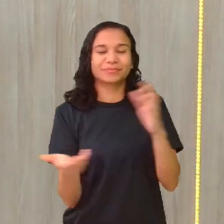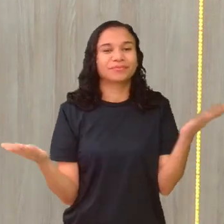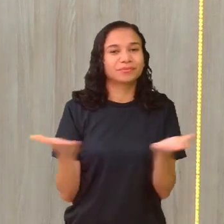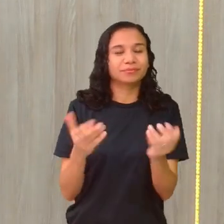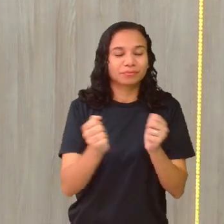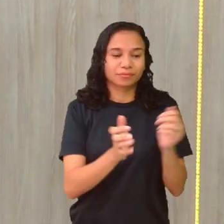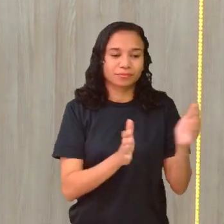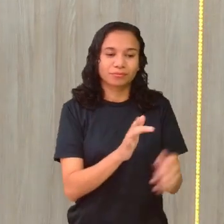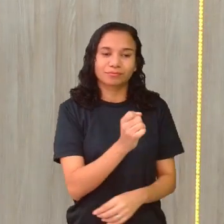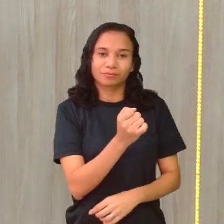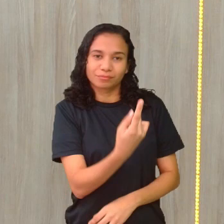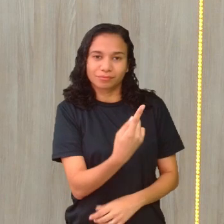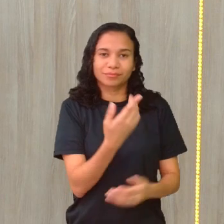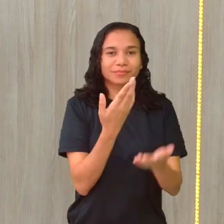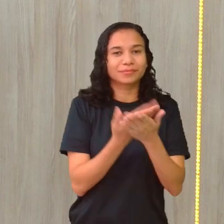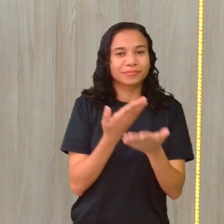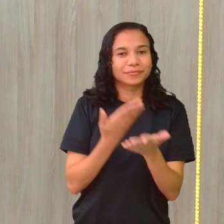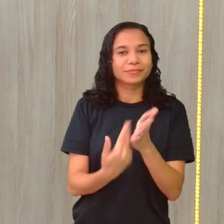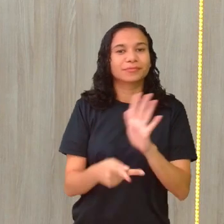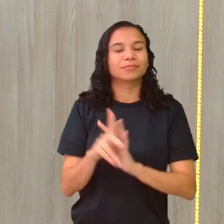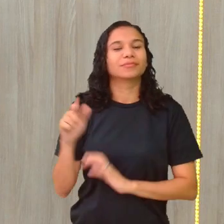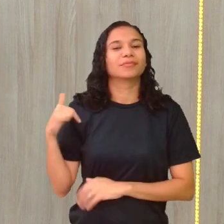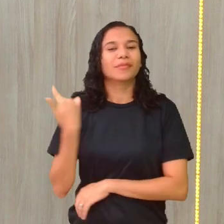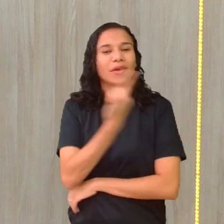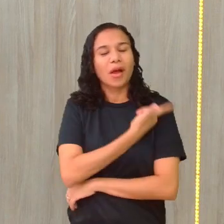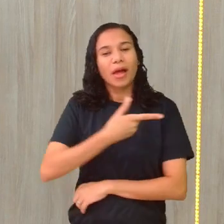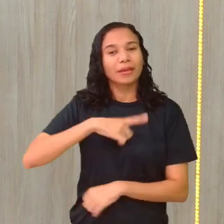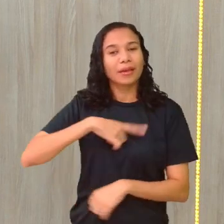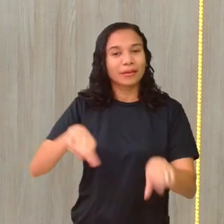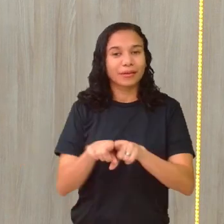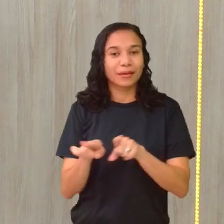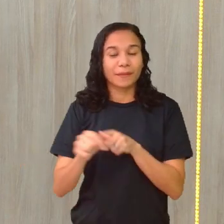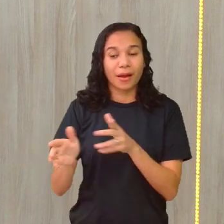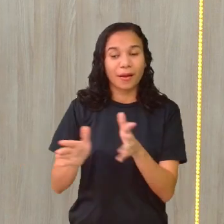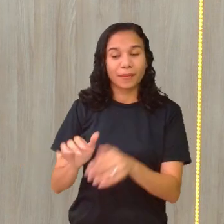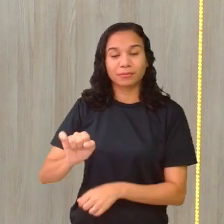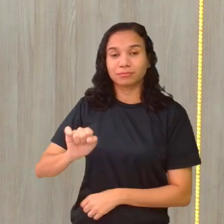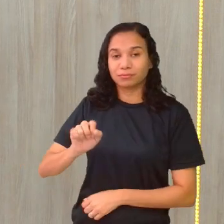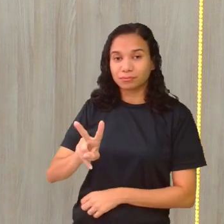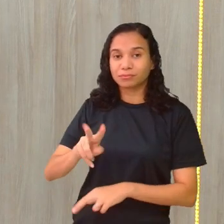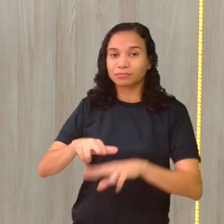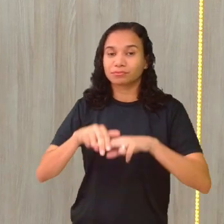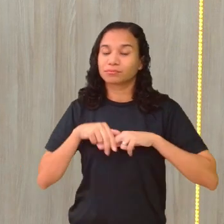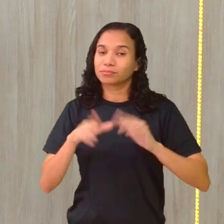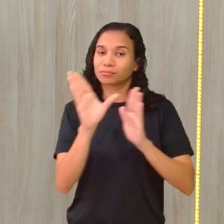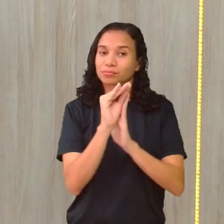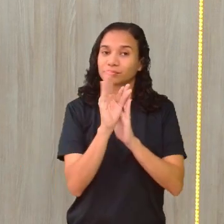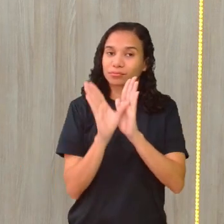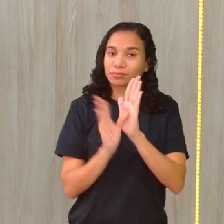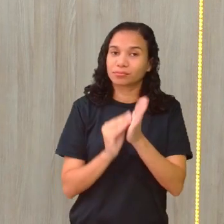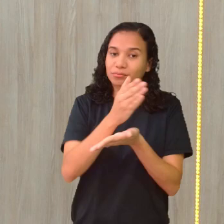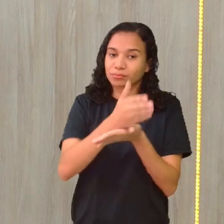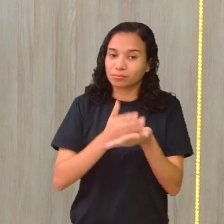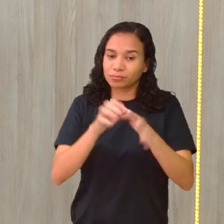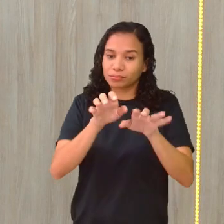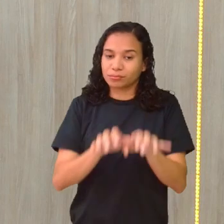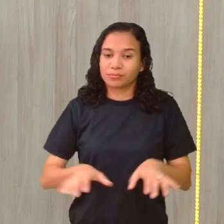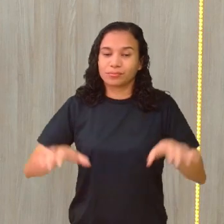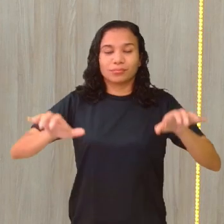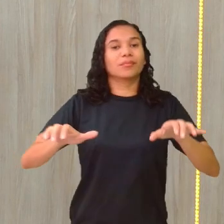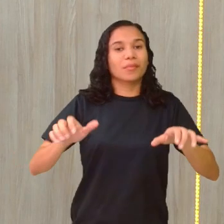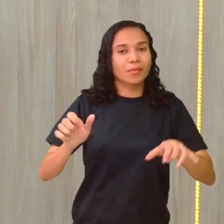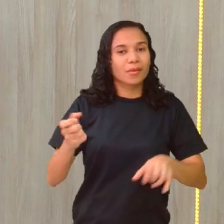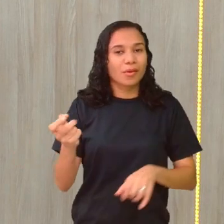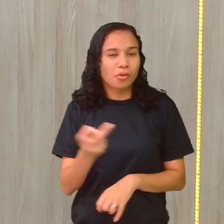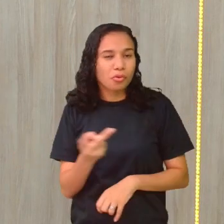1 dessa aula, né? E nós vamos ter a parte 2. Então, eu dividi esse conteúdo em 2 momentos,